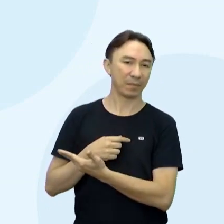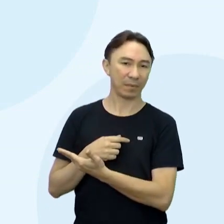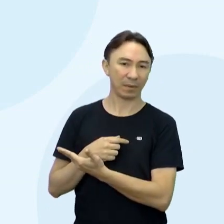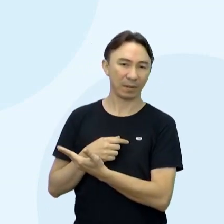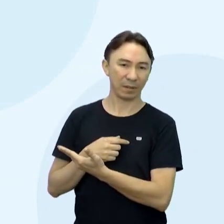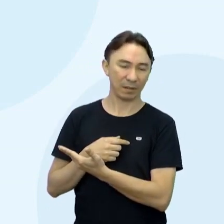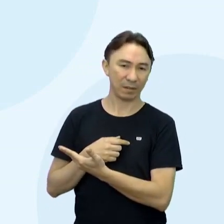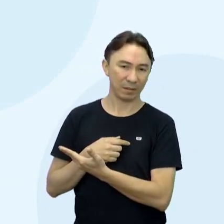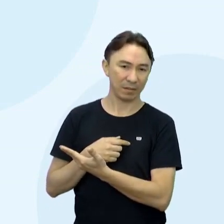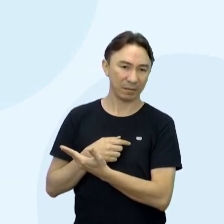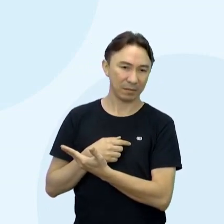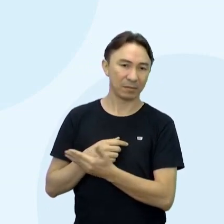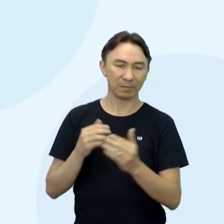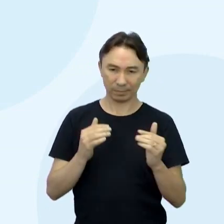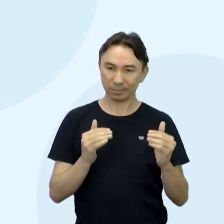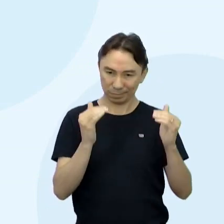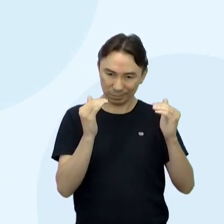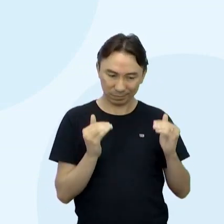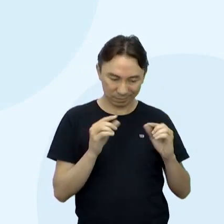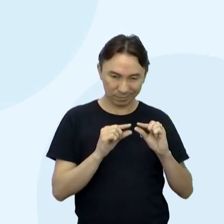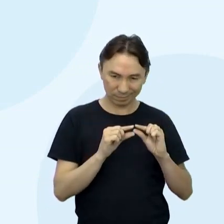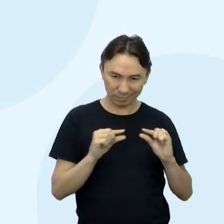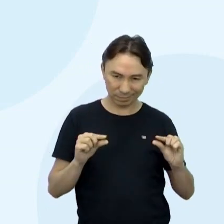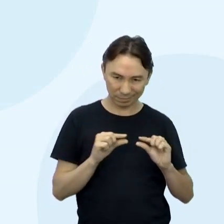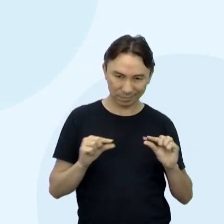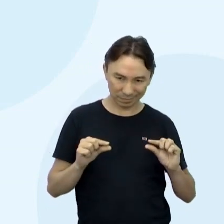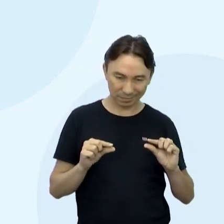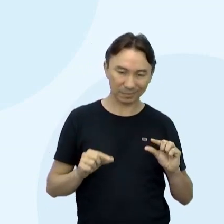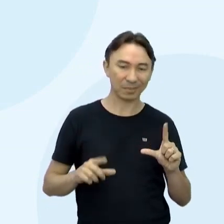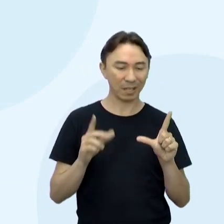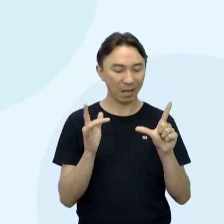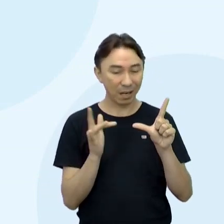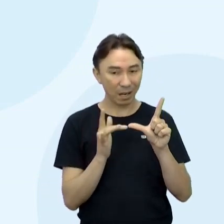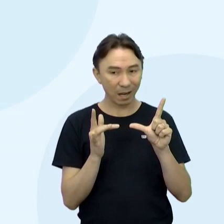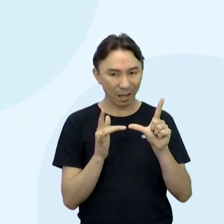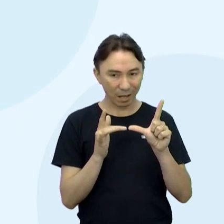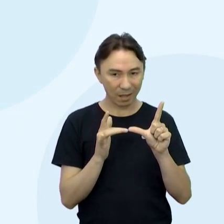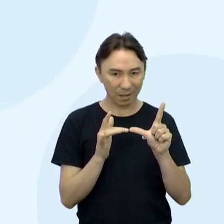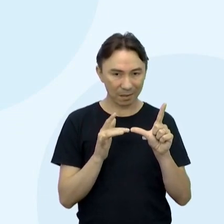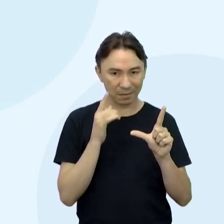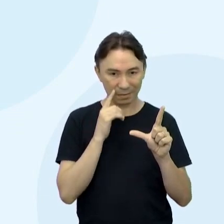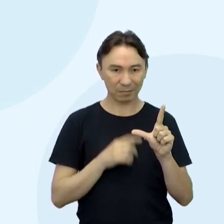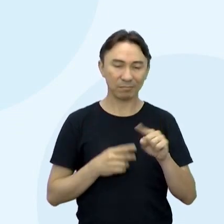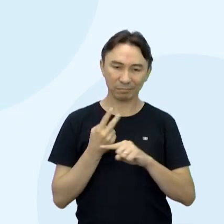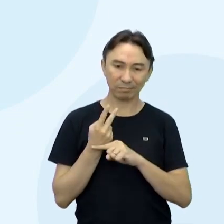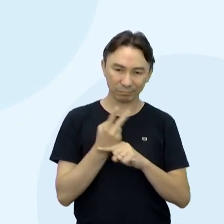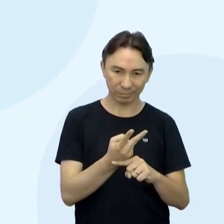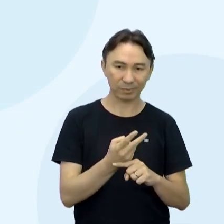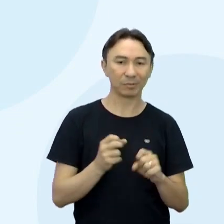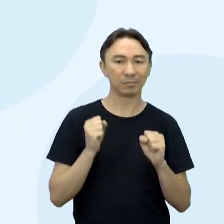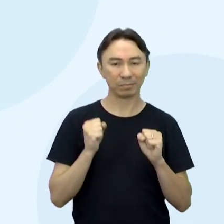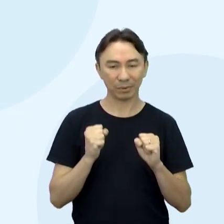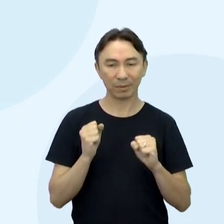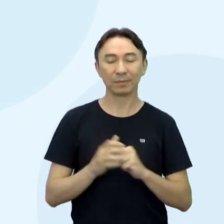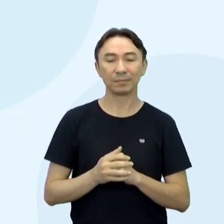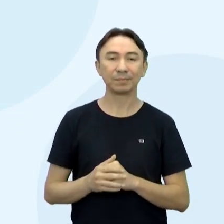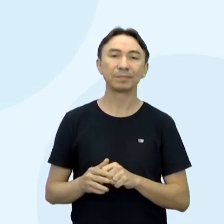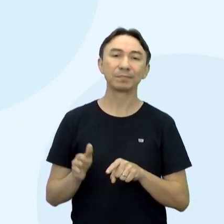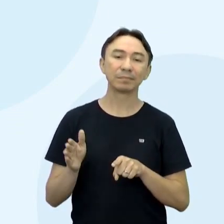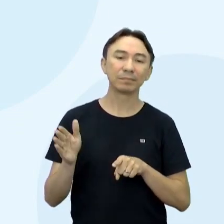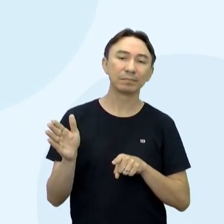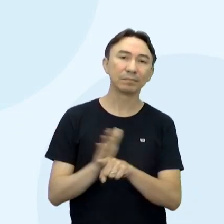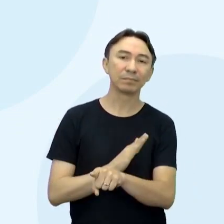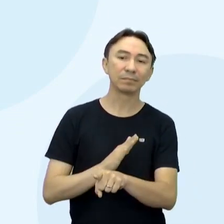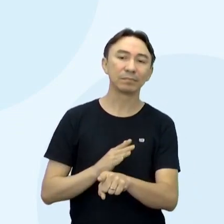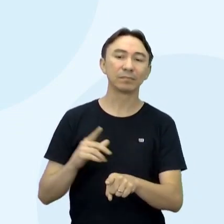possam também procurar via internet, né? E eu pergunto o seguinte, gostaria que